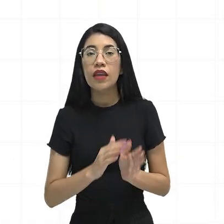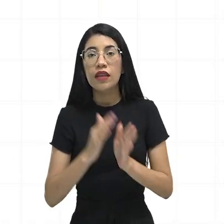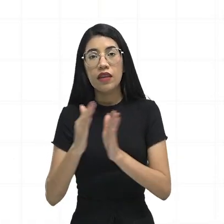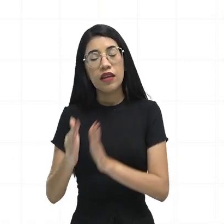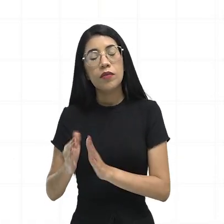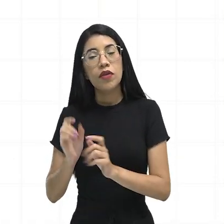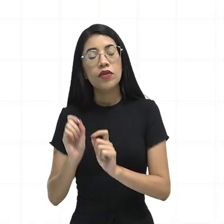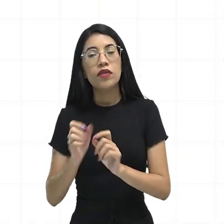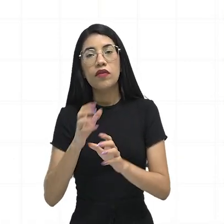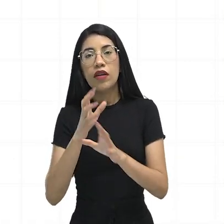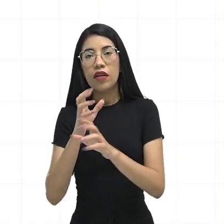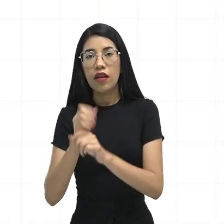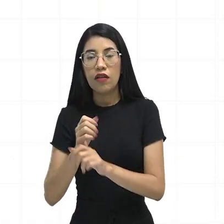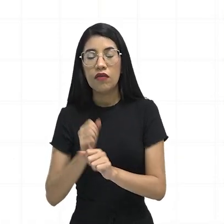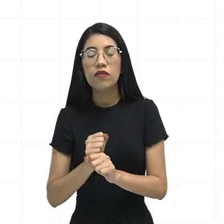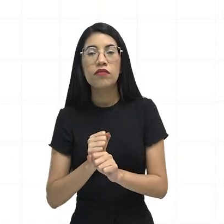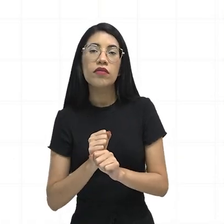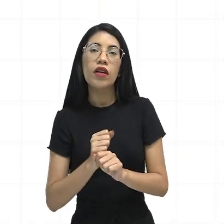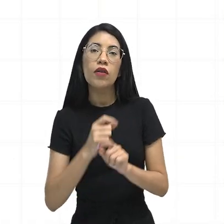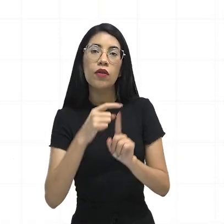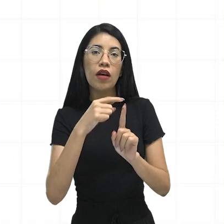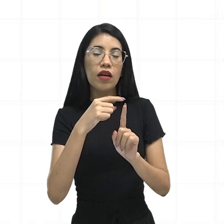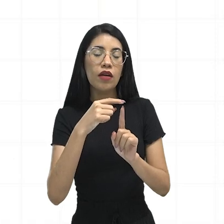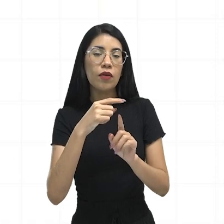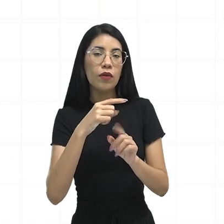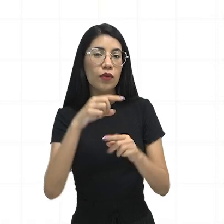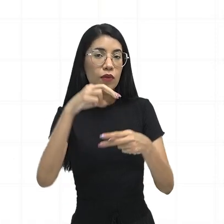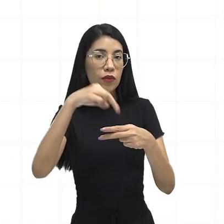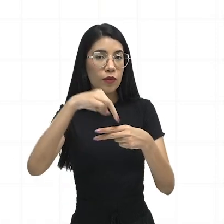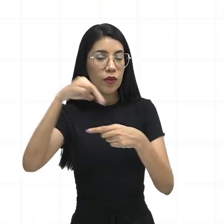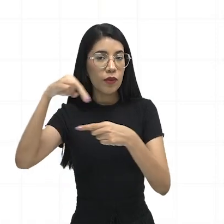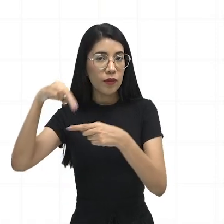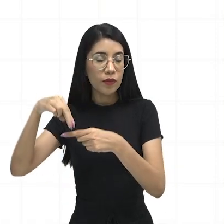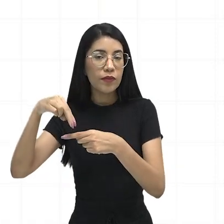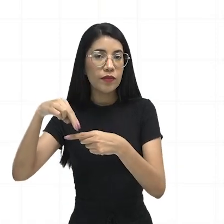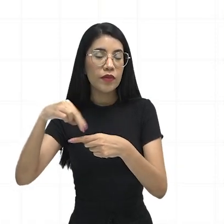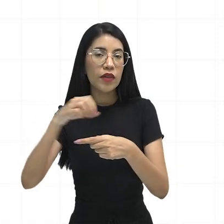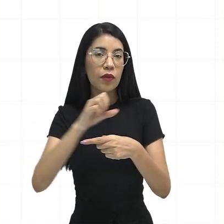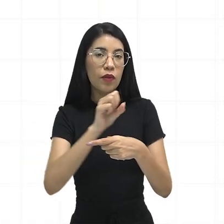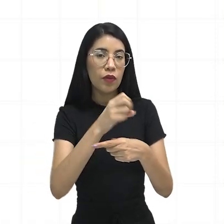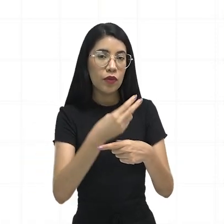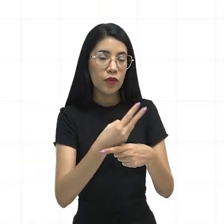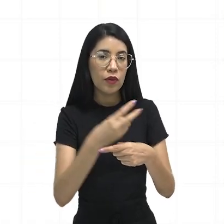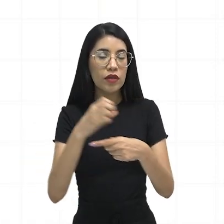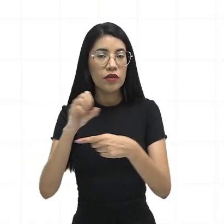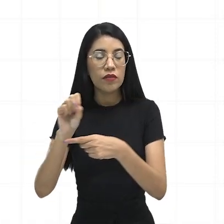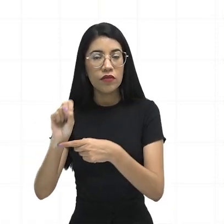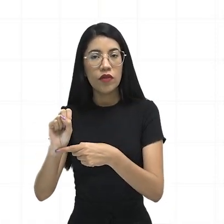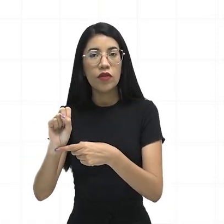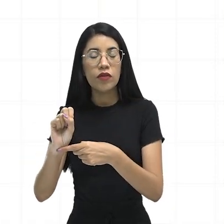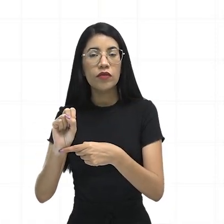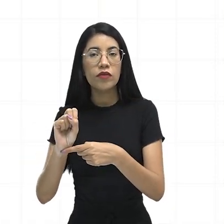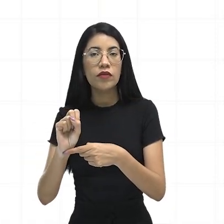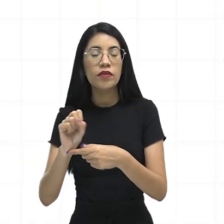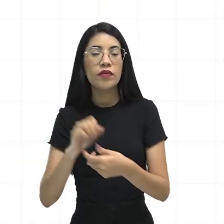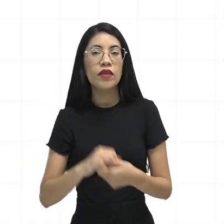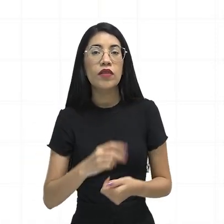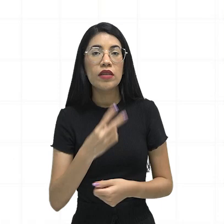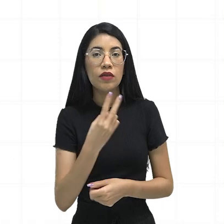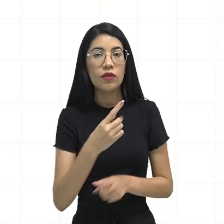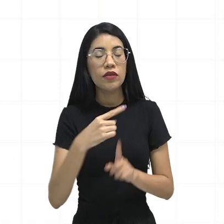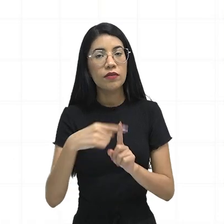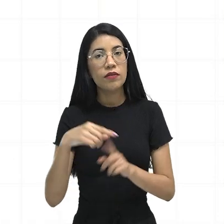realizar a soma dos numeradores. Aqui eu tenho 2 e 8, então vou colocar 2 mais